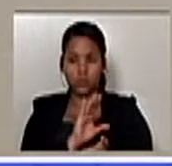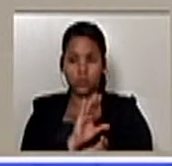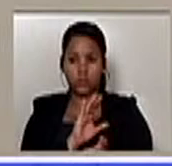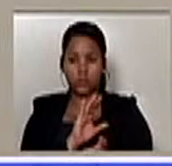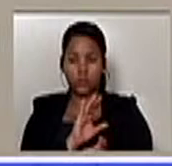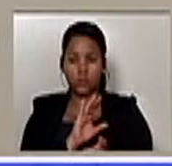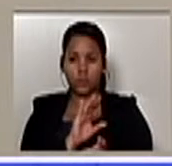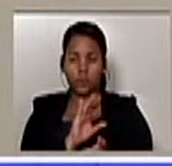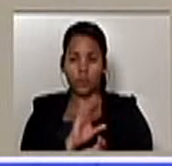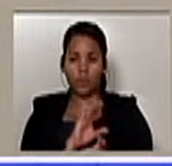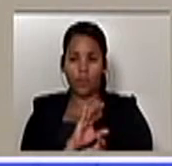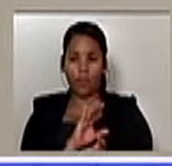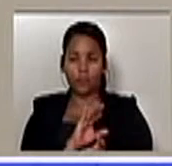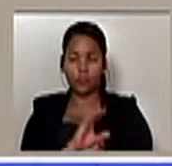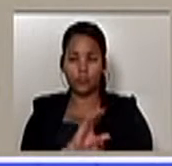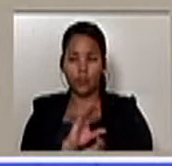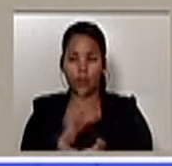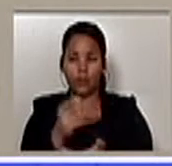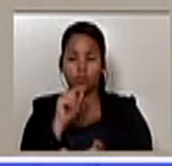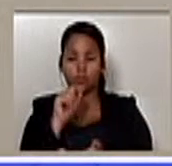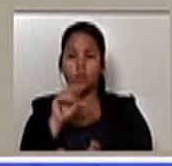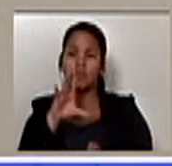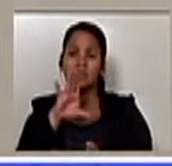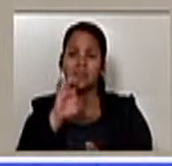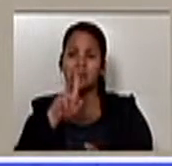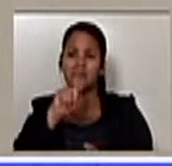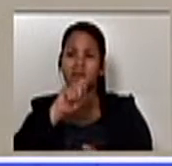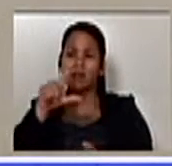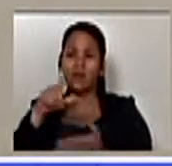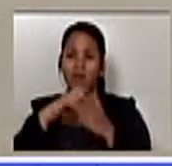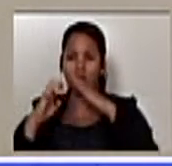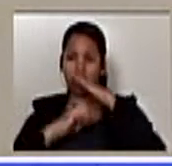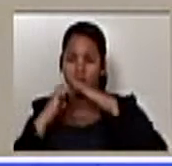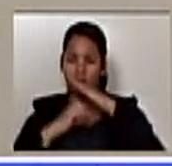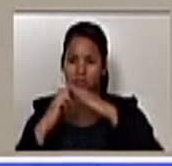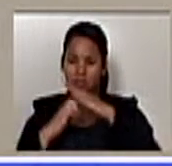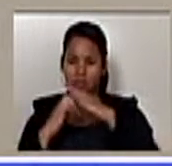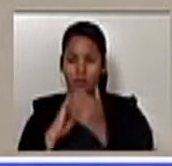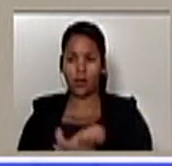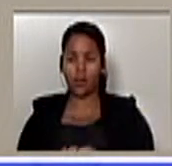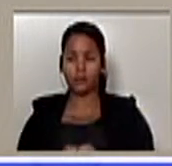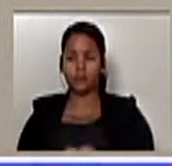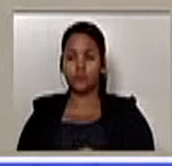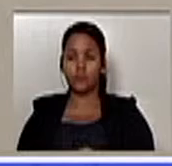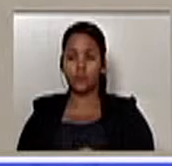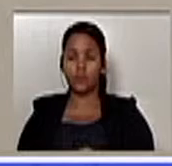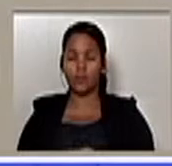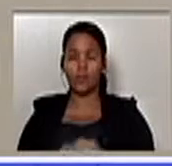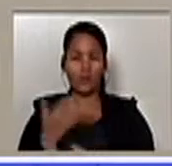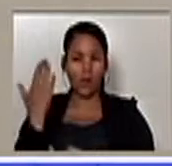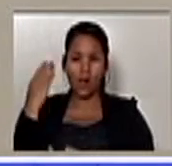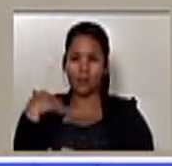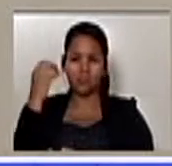vendido da CEAL. Me parece que foi mais ou menos isso. E eu vi recentemente notícia de